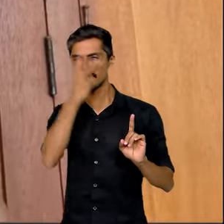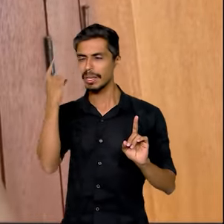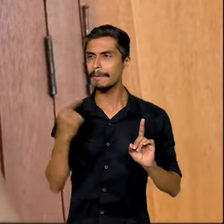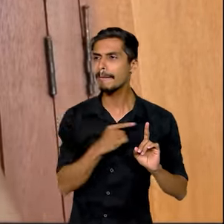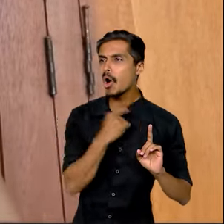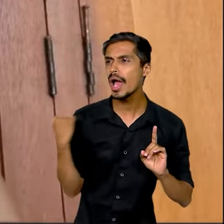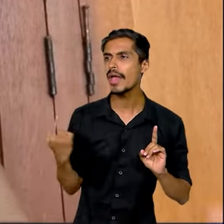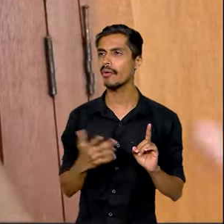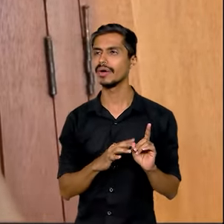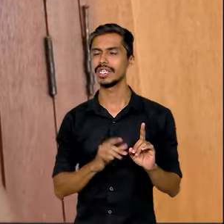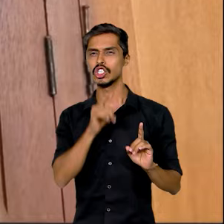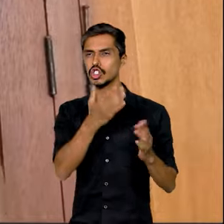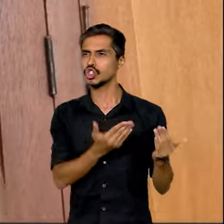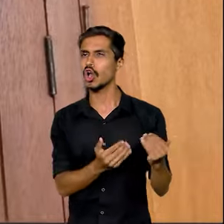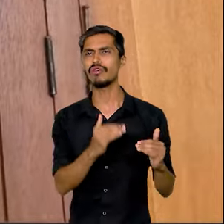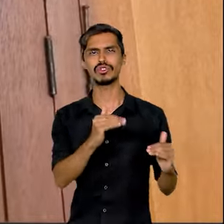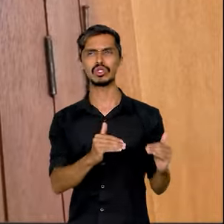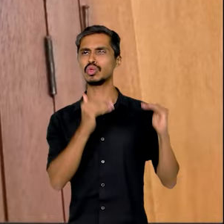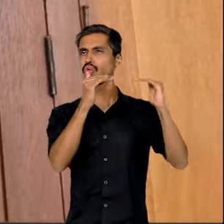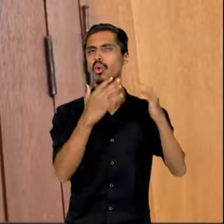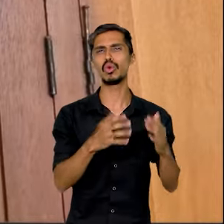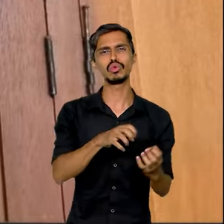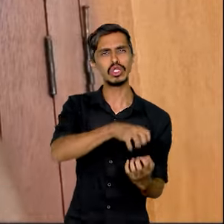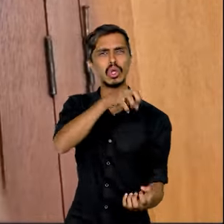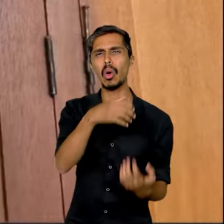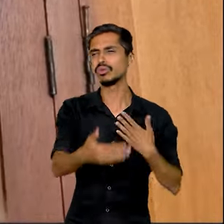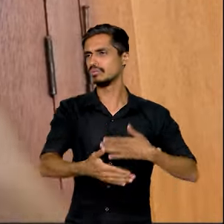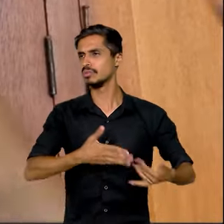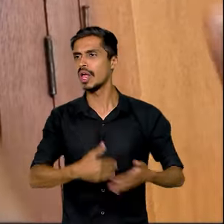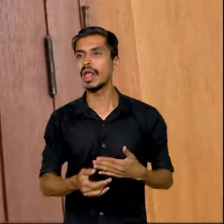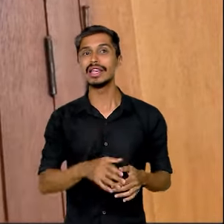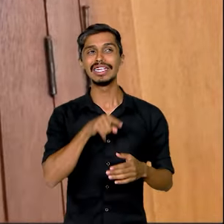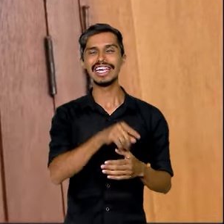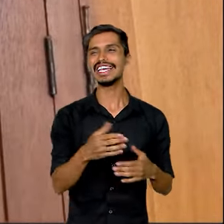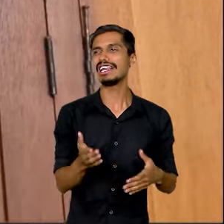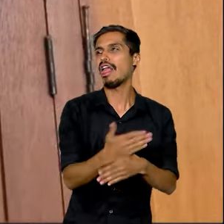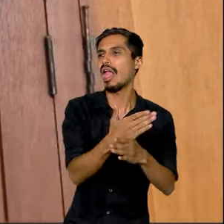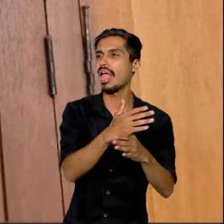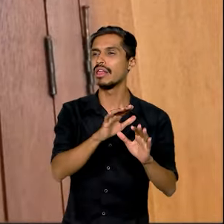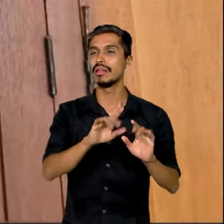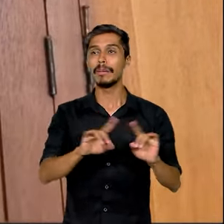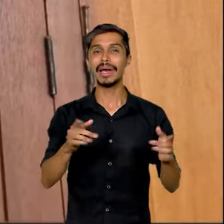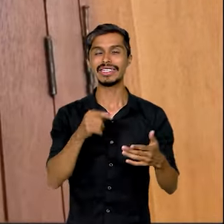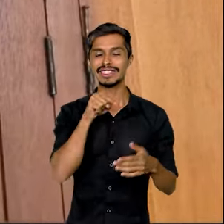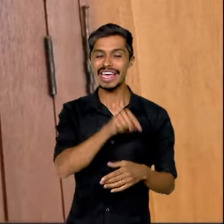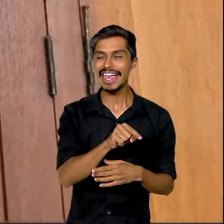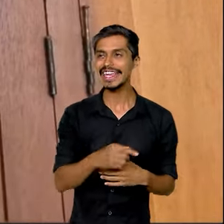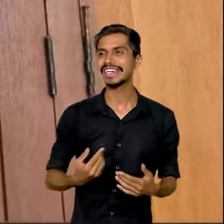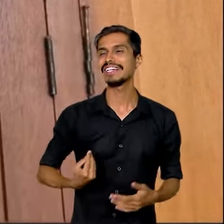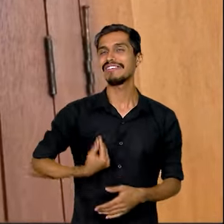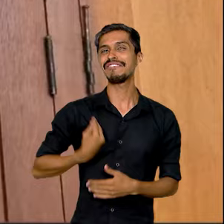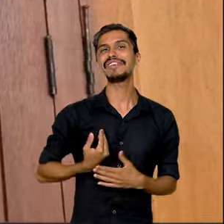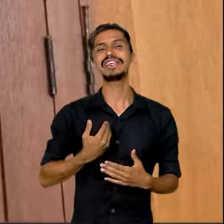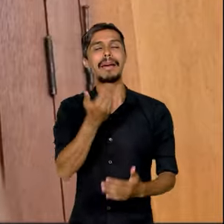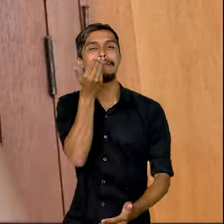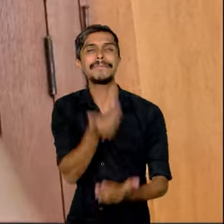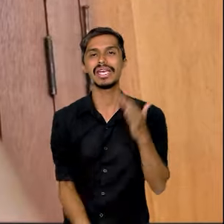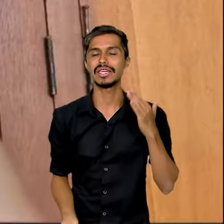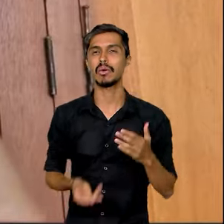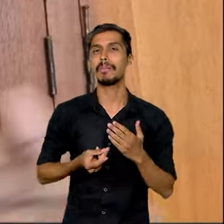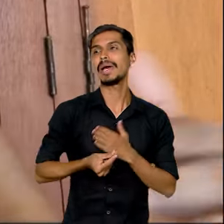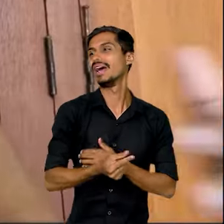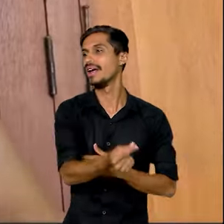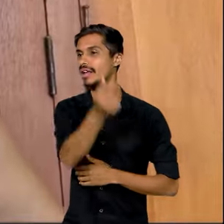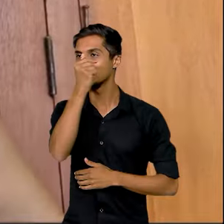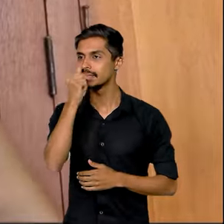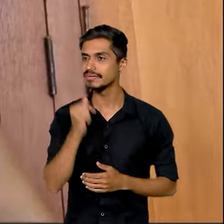aquele jovem, aquele adulto, aquele idoso, veja, o que está perdido é imenso e perdeu-se para sempre, né? Para além disso, tem